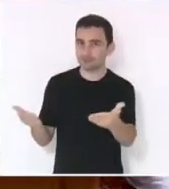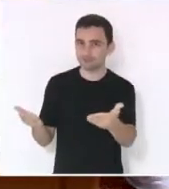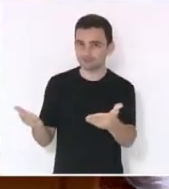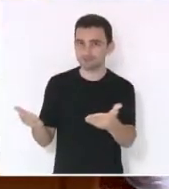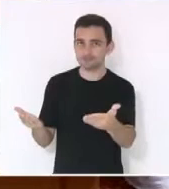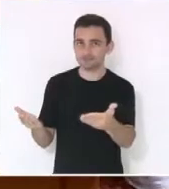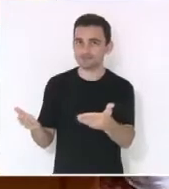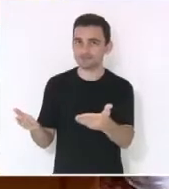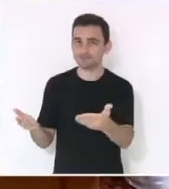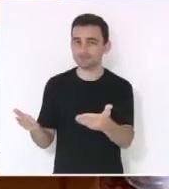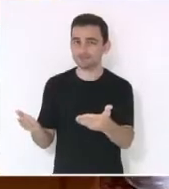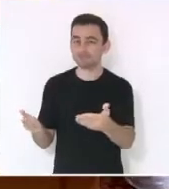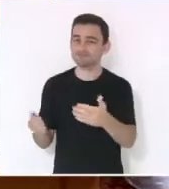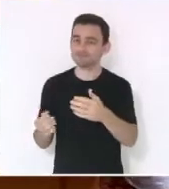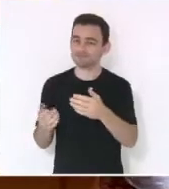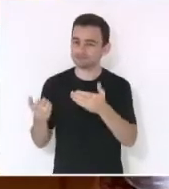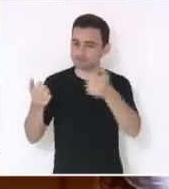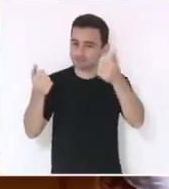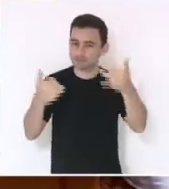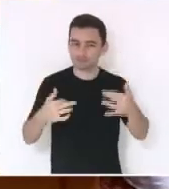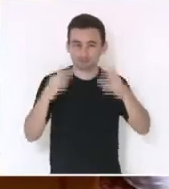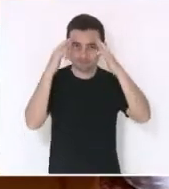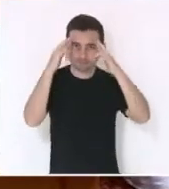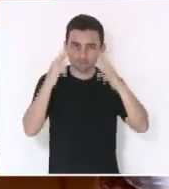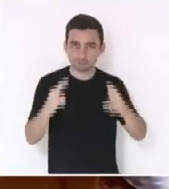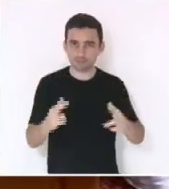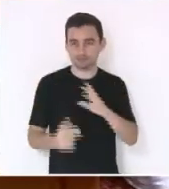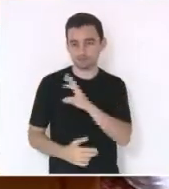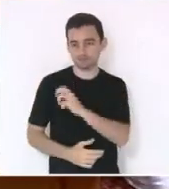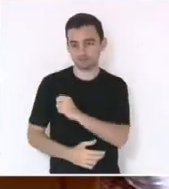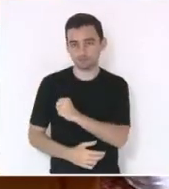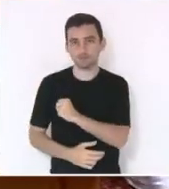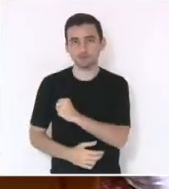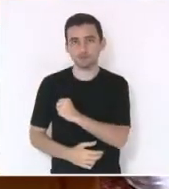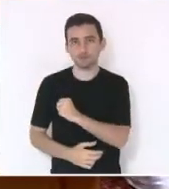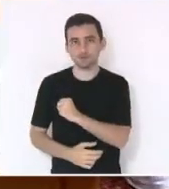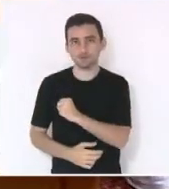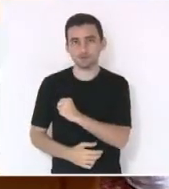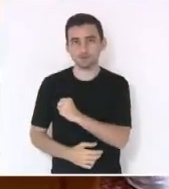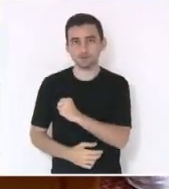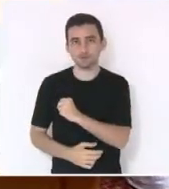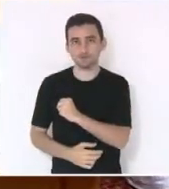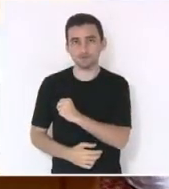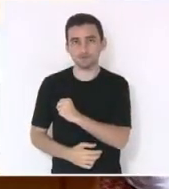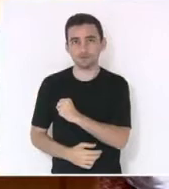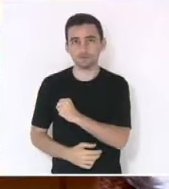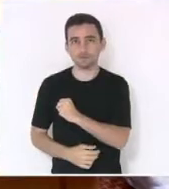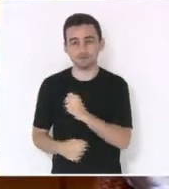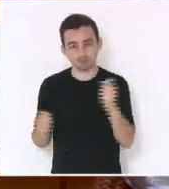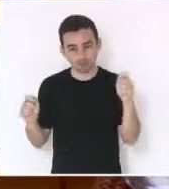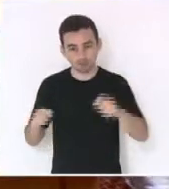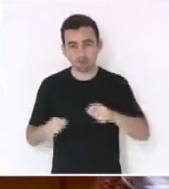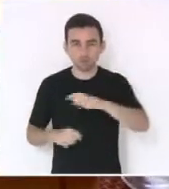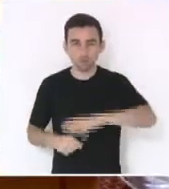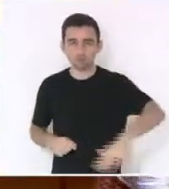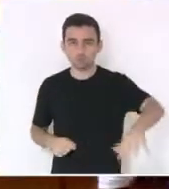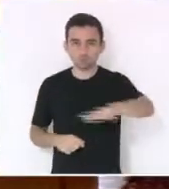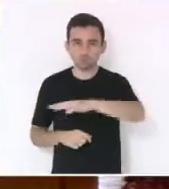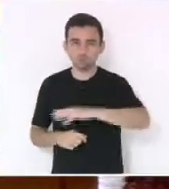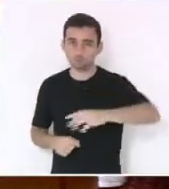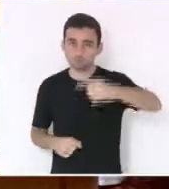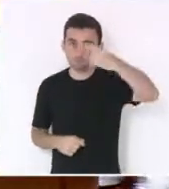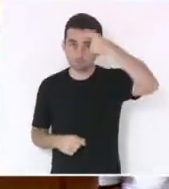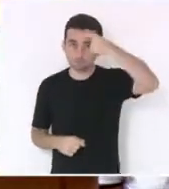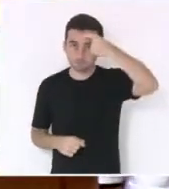mensagem de compreensão, de respeito e amor incondicional possa entrar nos corações e mentes